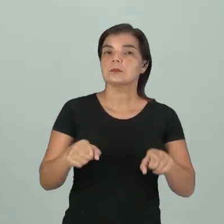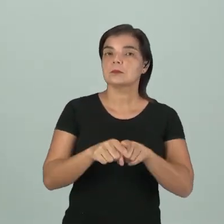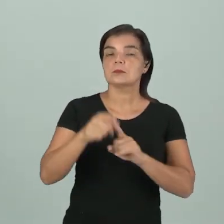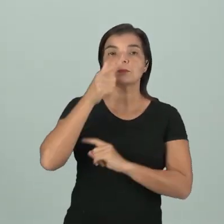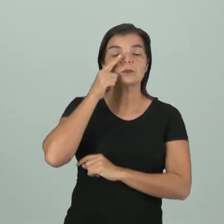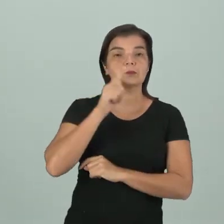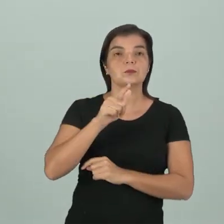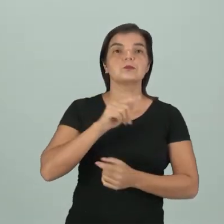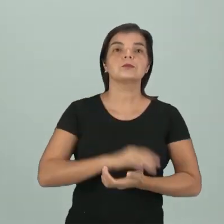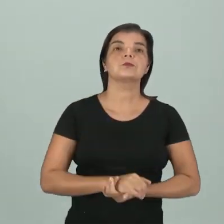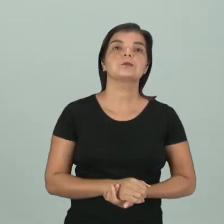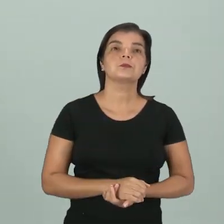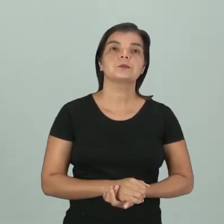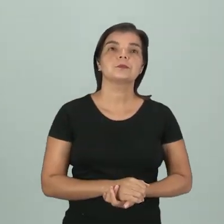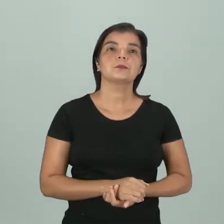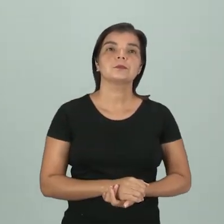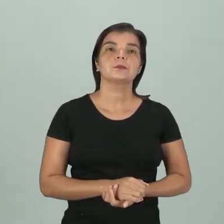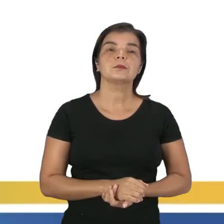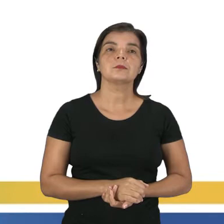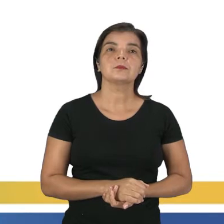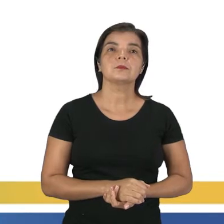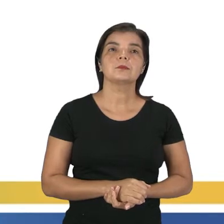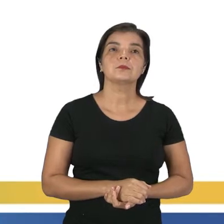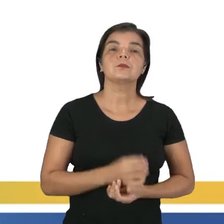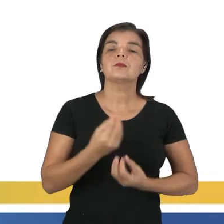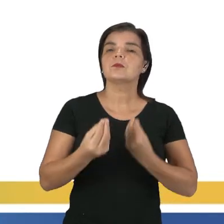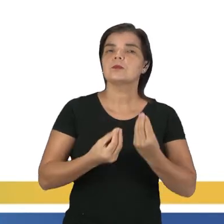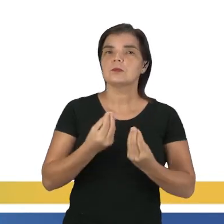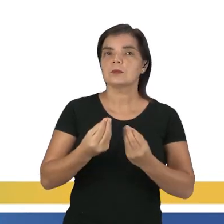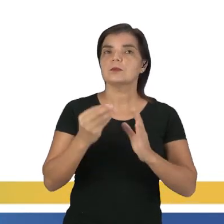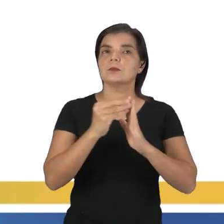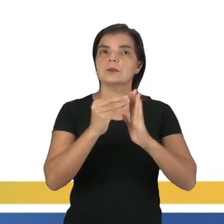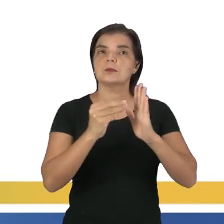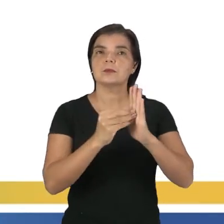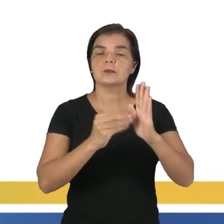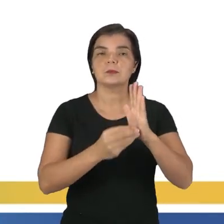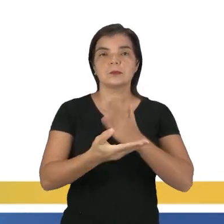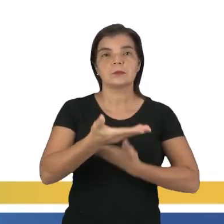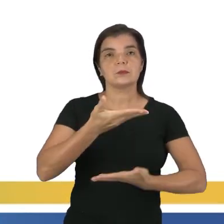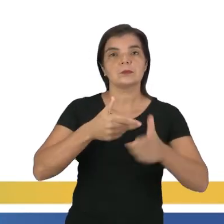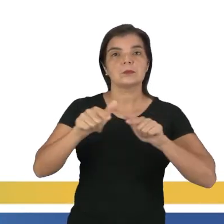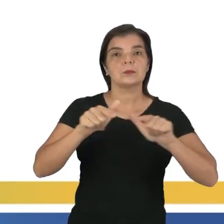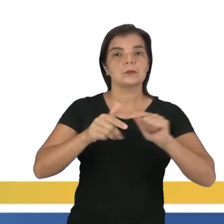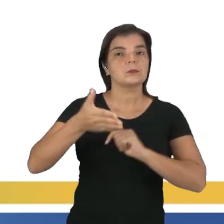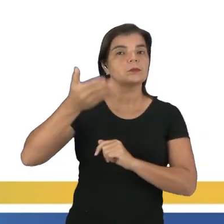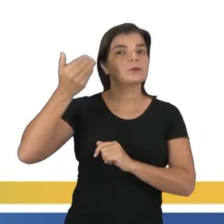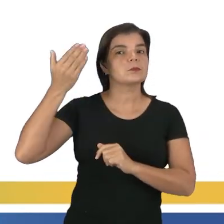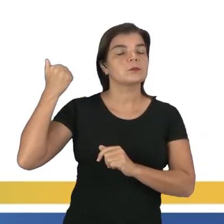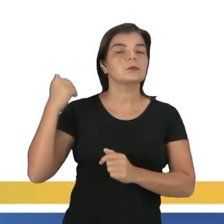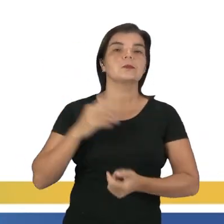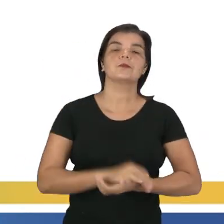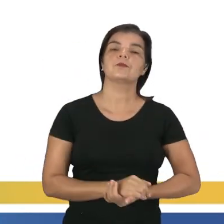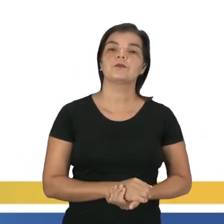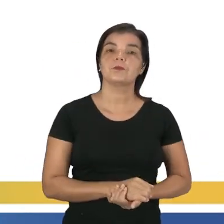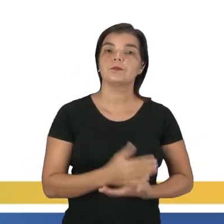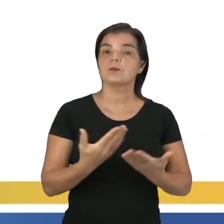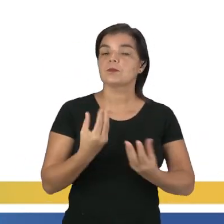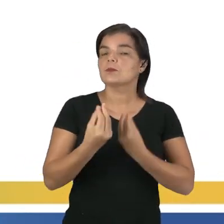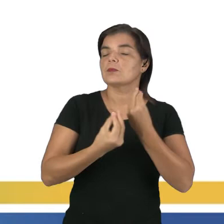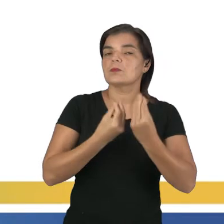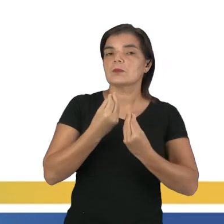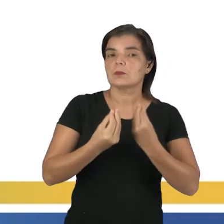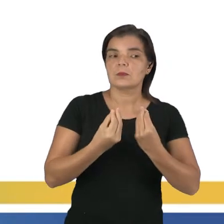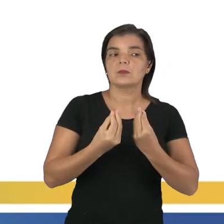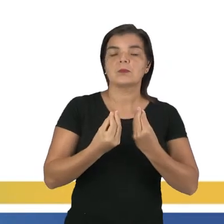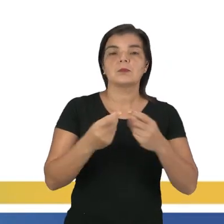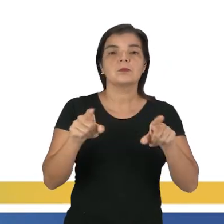dessas conquistas no trabalho, certo? Observem aí. Como eram estabelecidas as relações de trabalho na antiguidade? Então, como